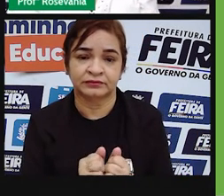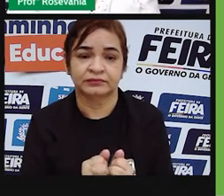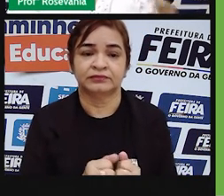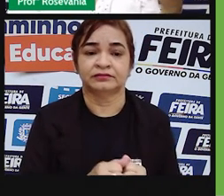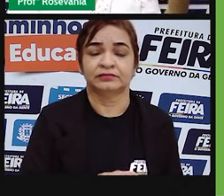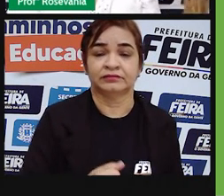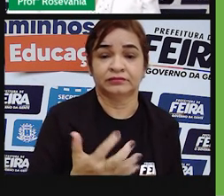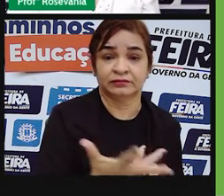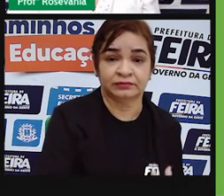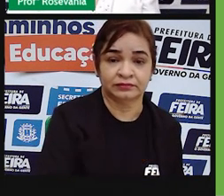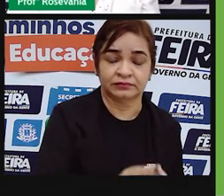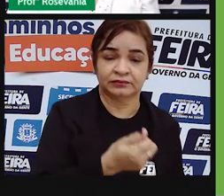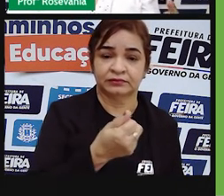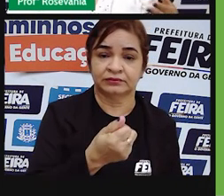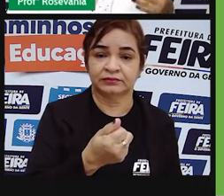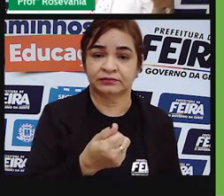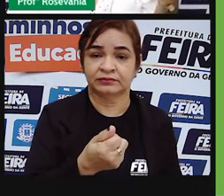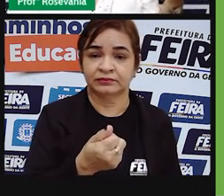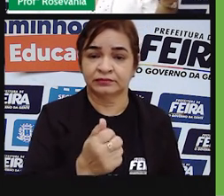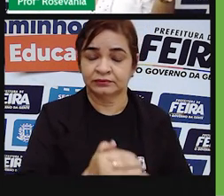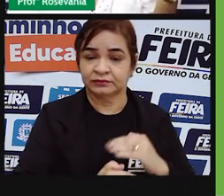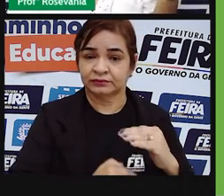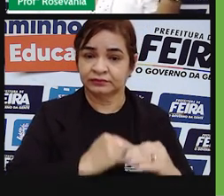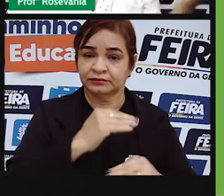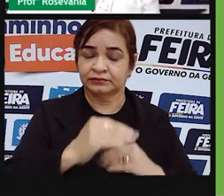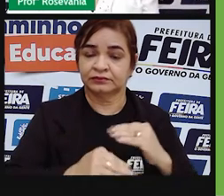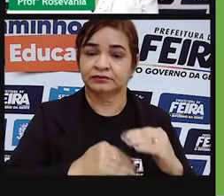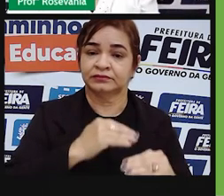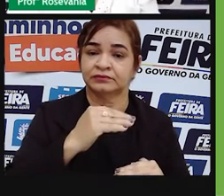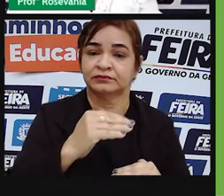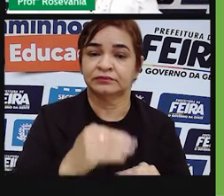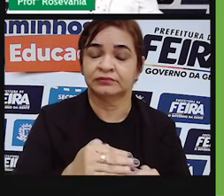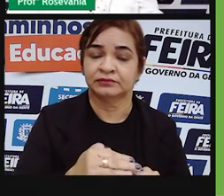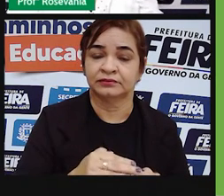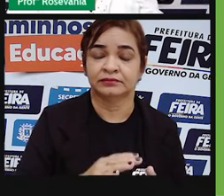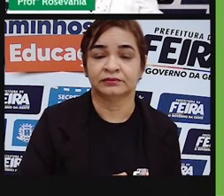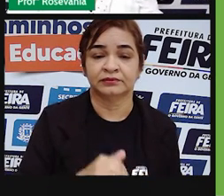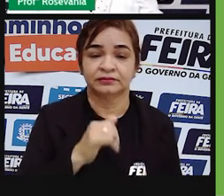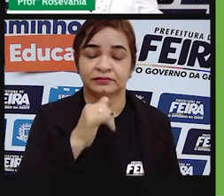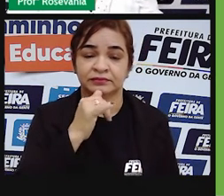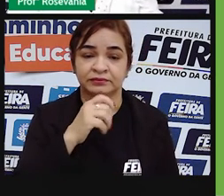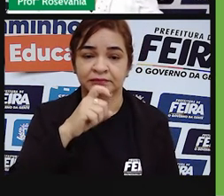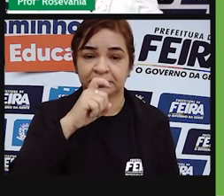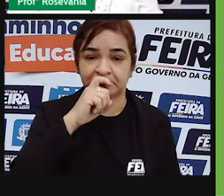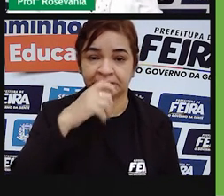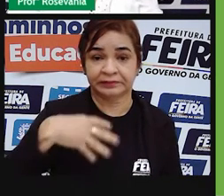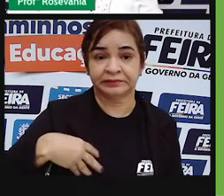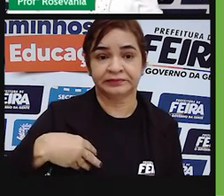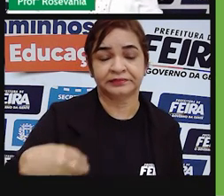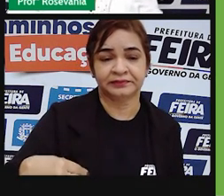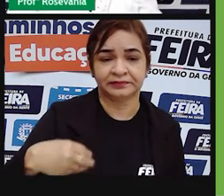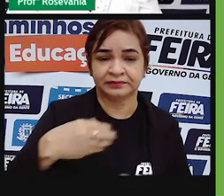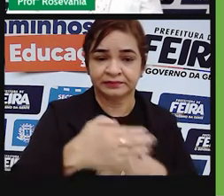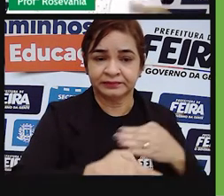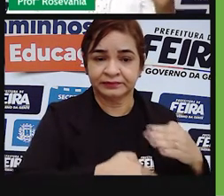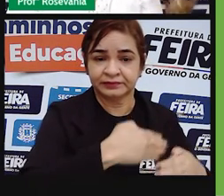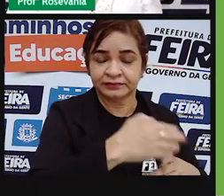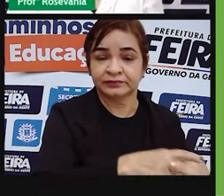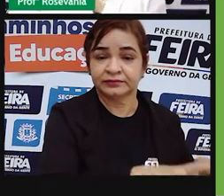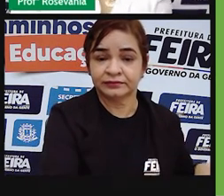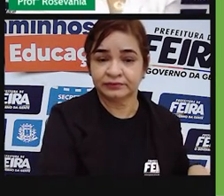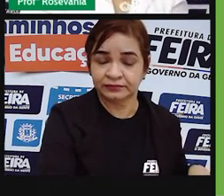a qualidade, era e passada, né, aquele conhecimento de pai para filho. Ele agora começou a empregar também